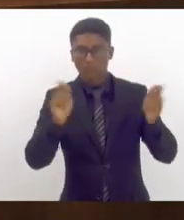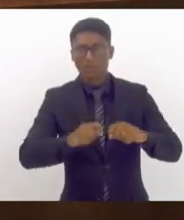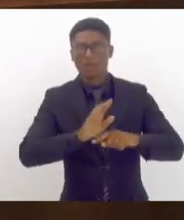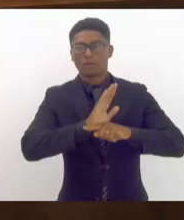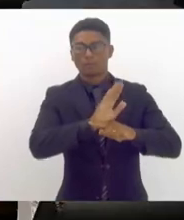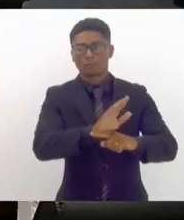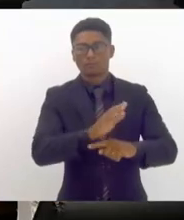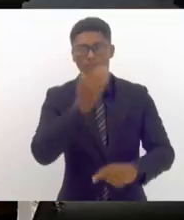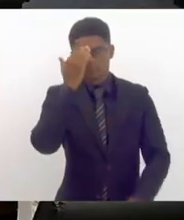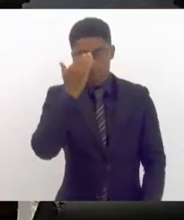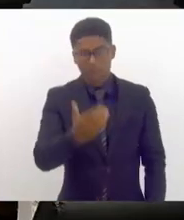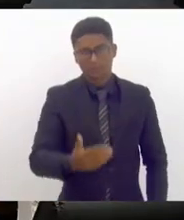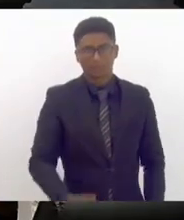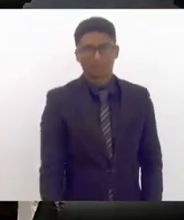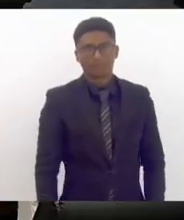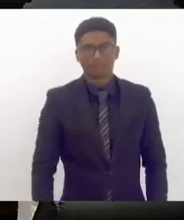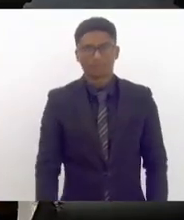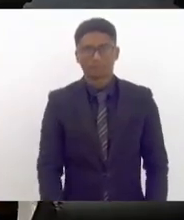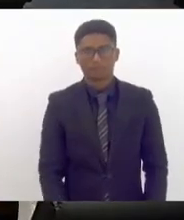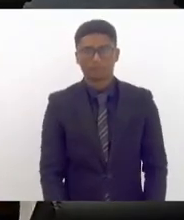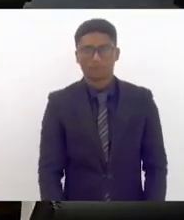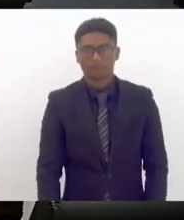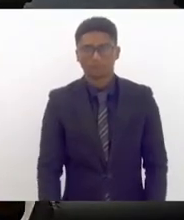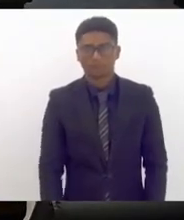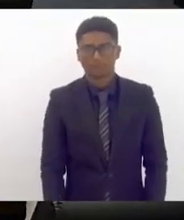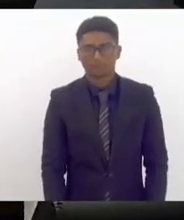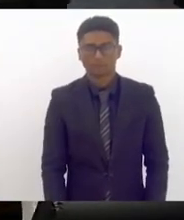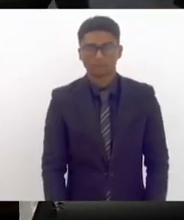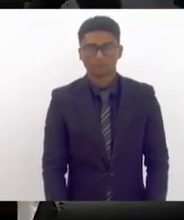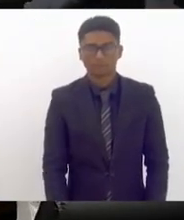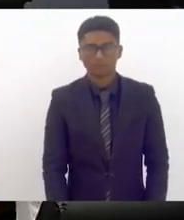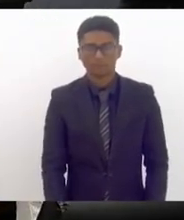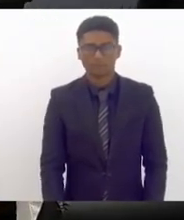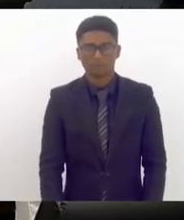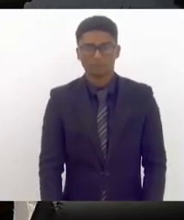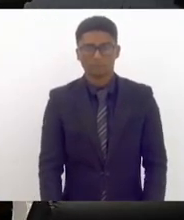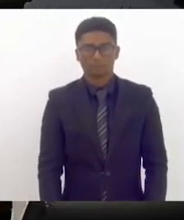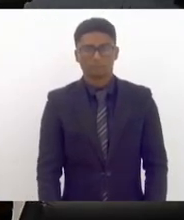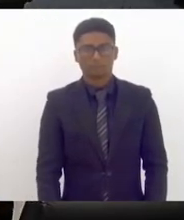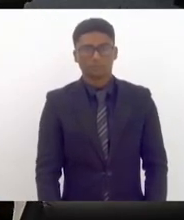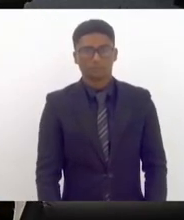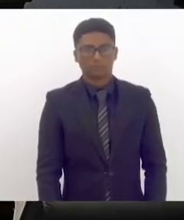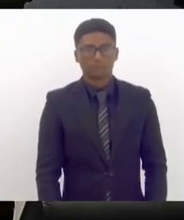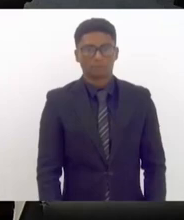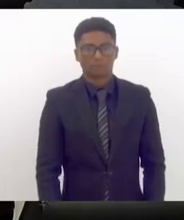muito. Muito obrigado, senhor deputado.